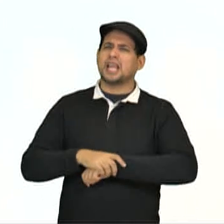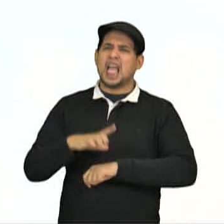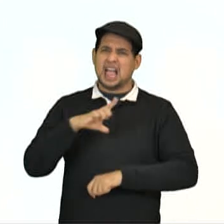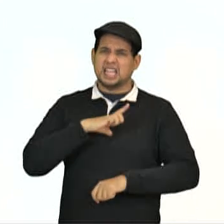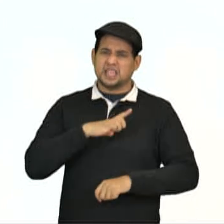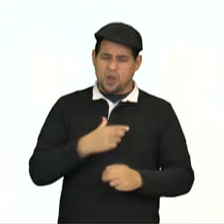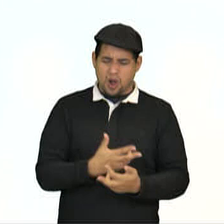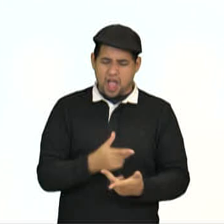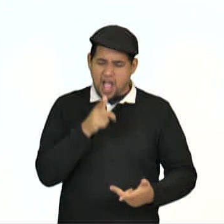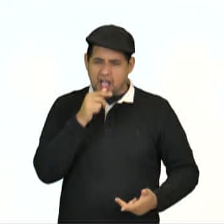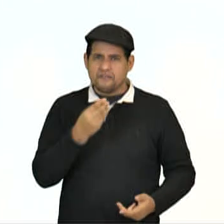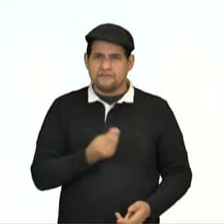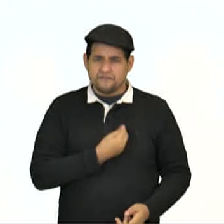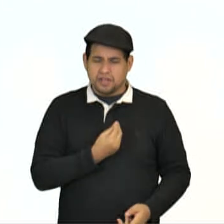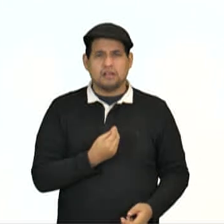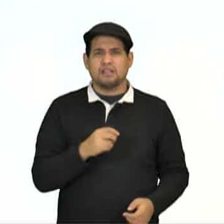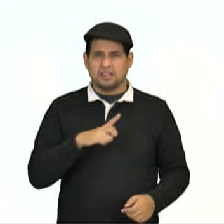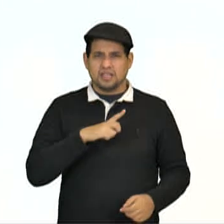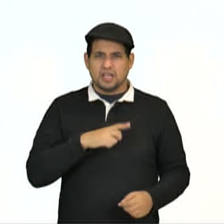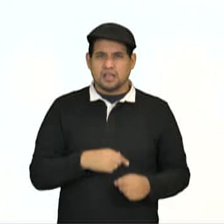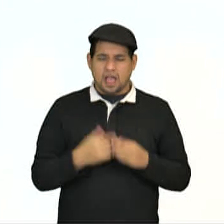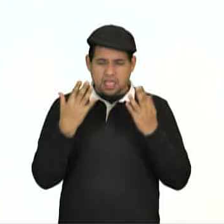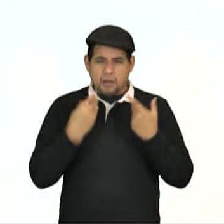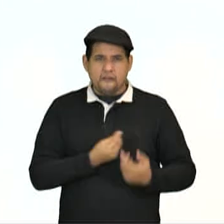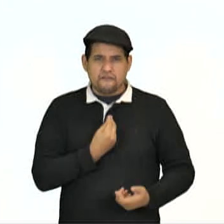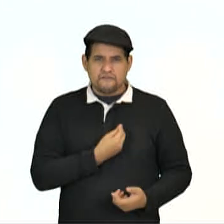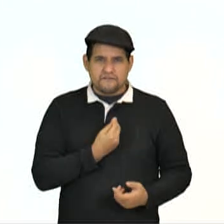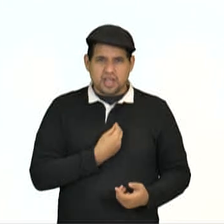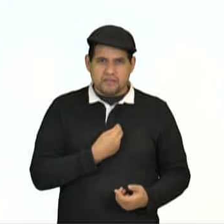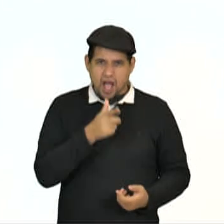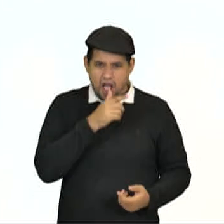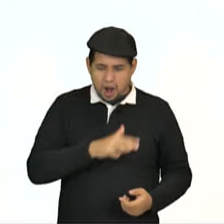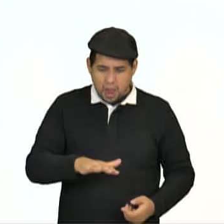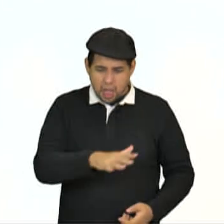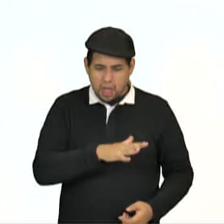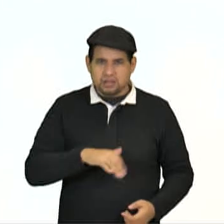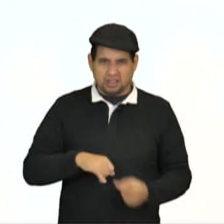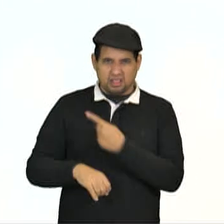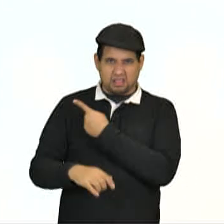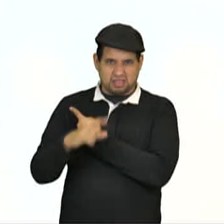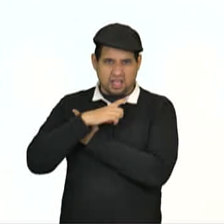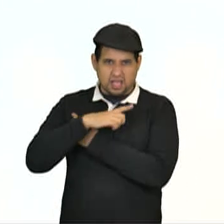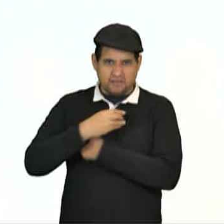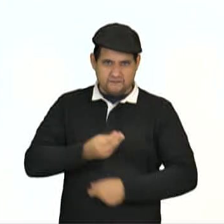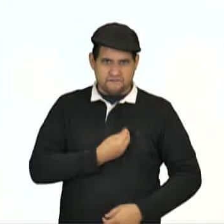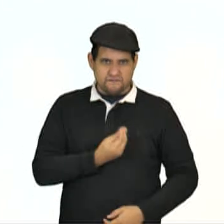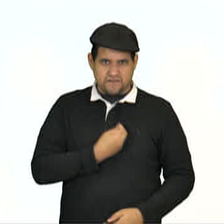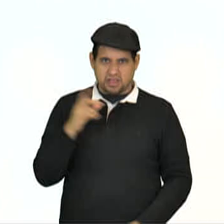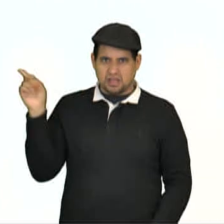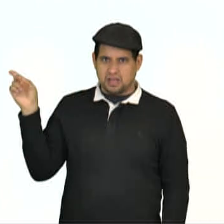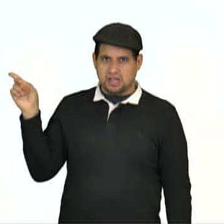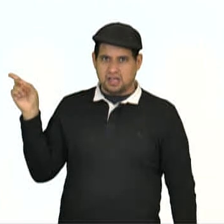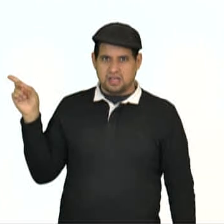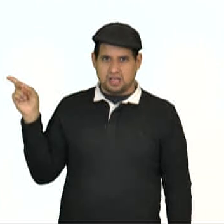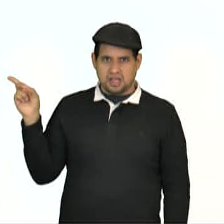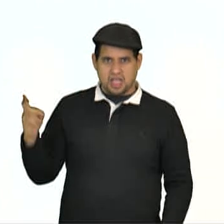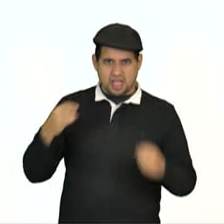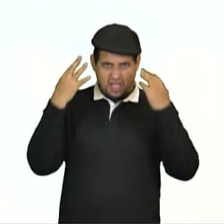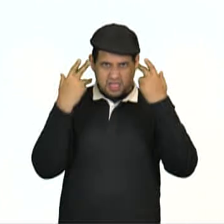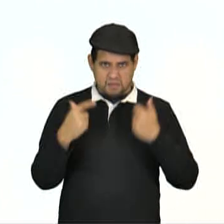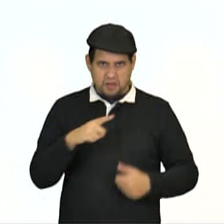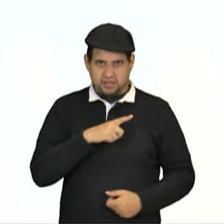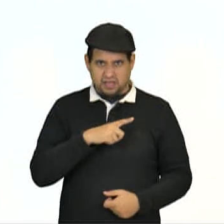seres vivos numa poça d'água como essa aqui, demonstrada na imagem? Em que